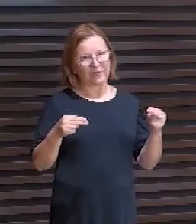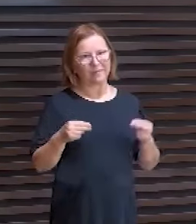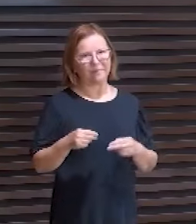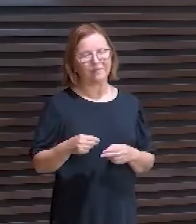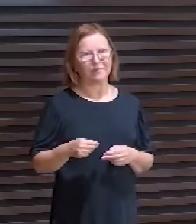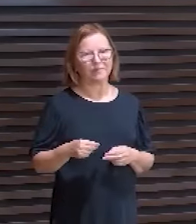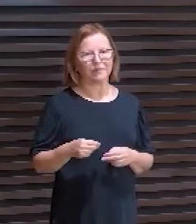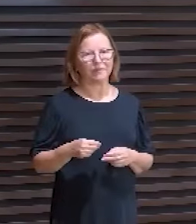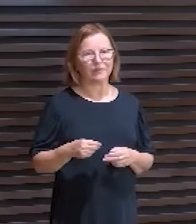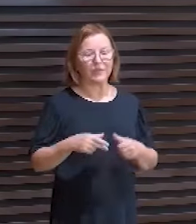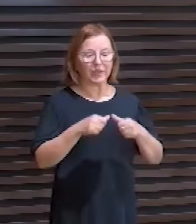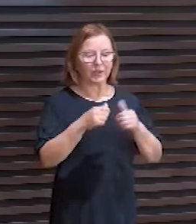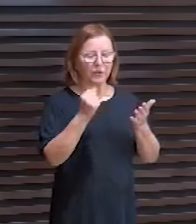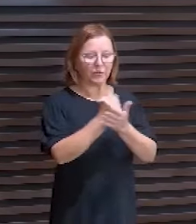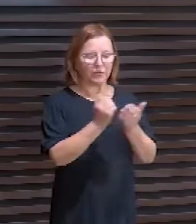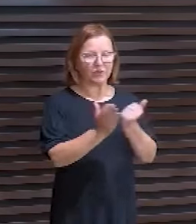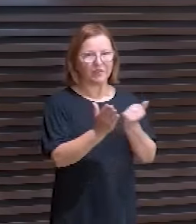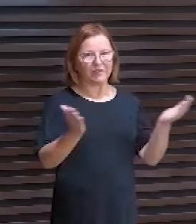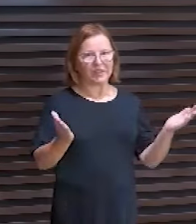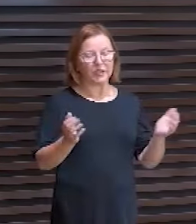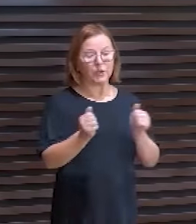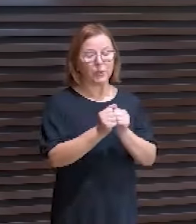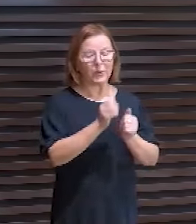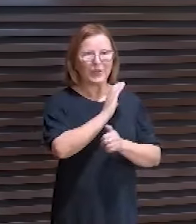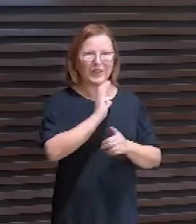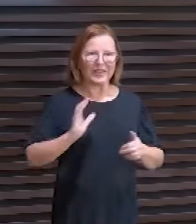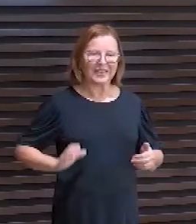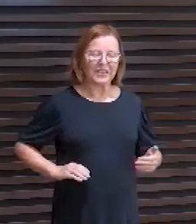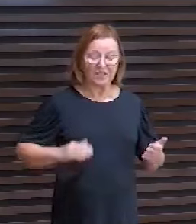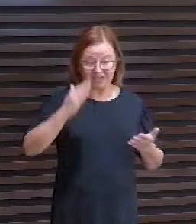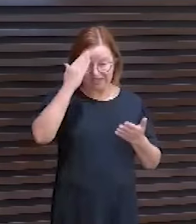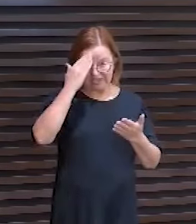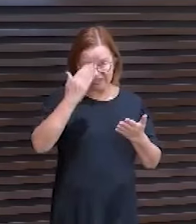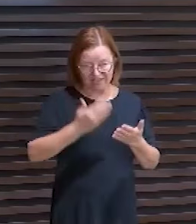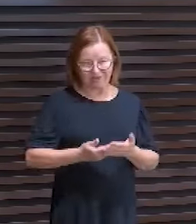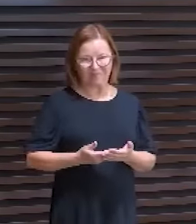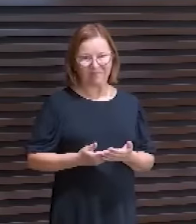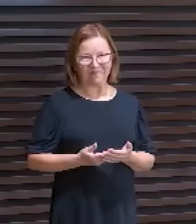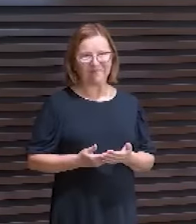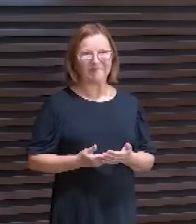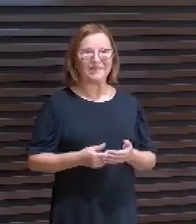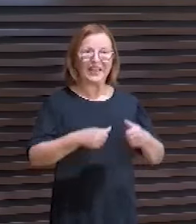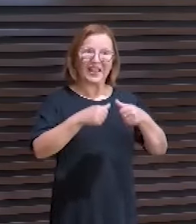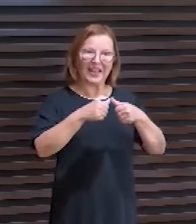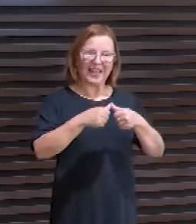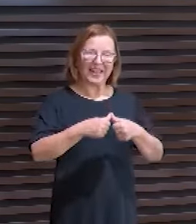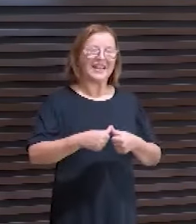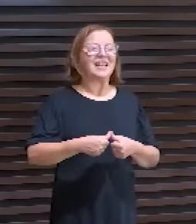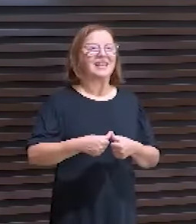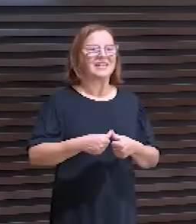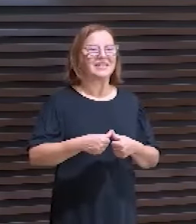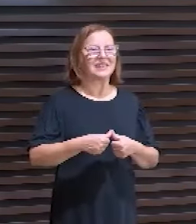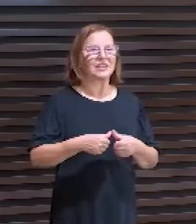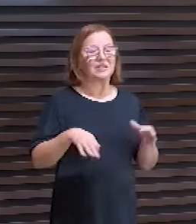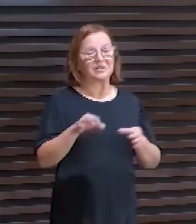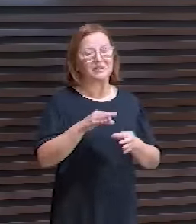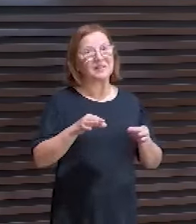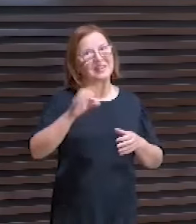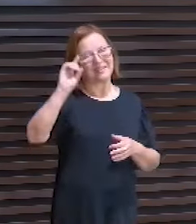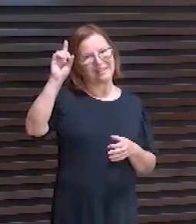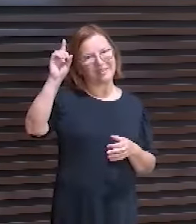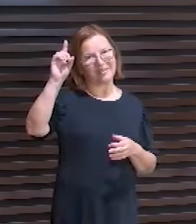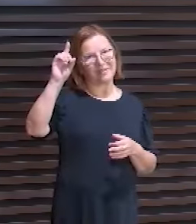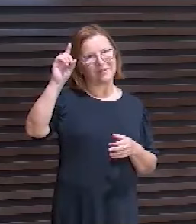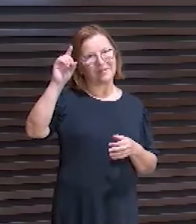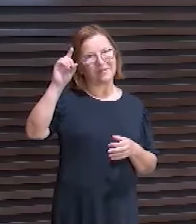crucificado com Cristo e creio nisso Essa é a ordem de Deus e não pode ser mudada crucificar o